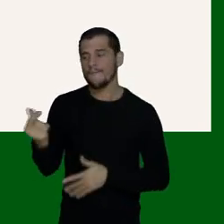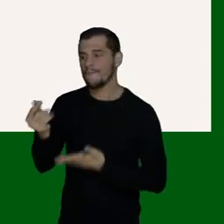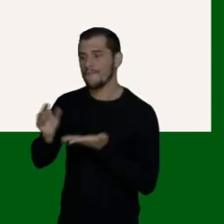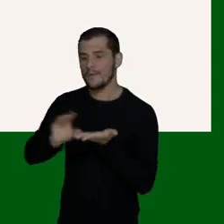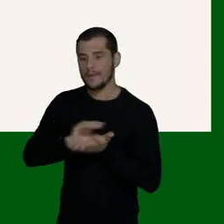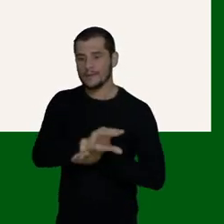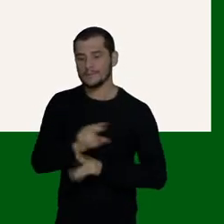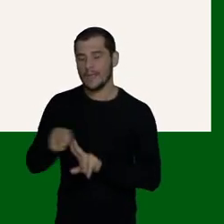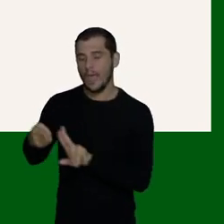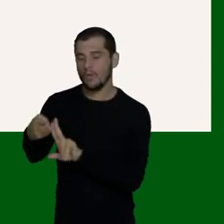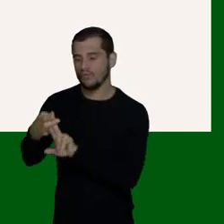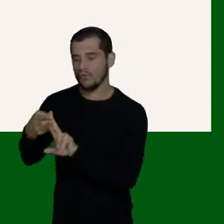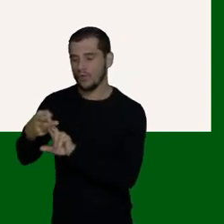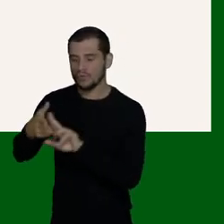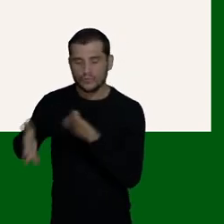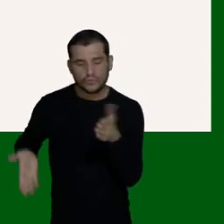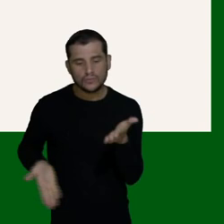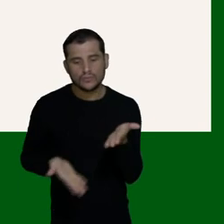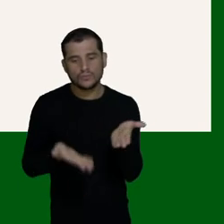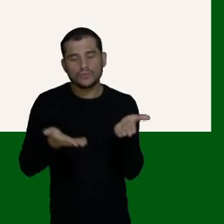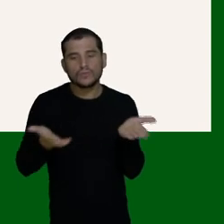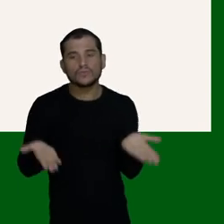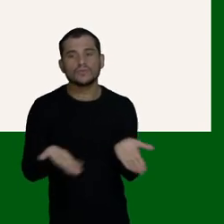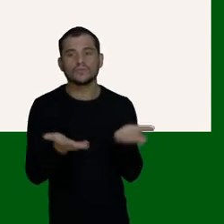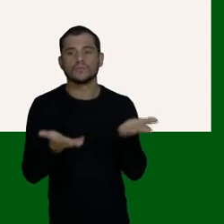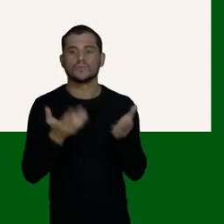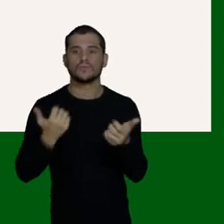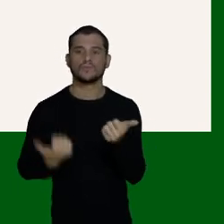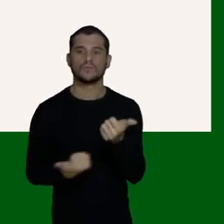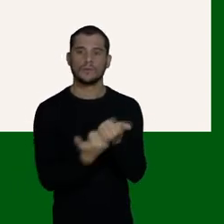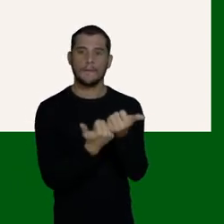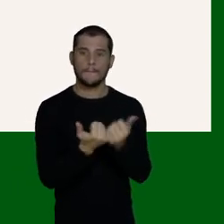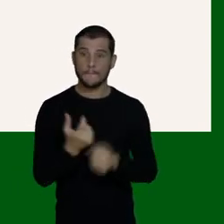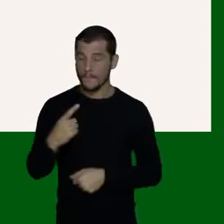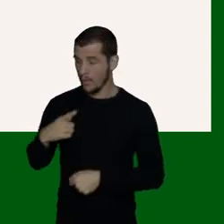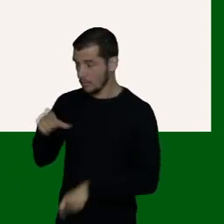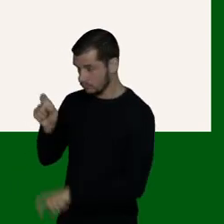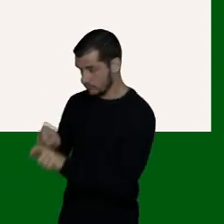SUS toda criança que chega lá é atendida